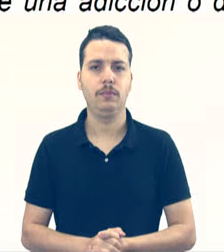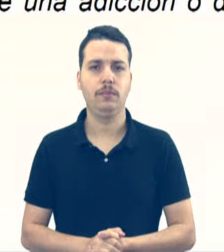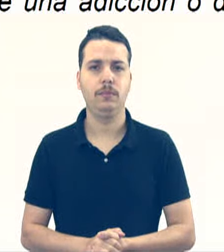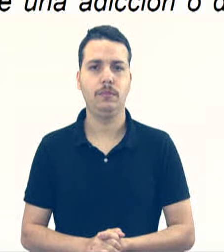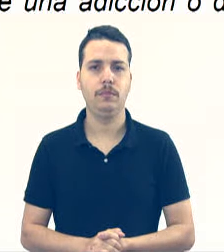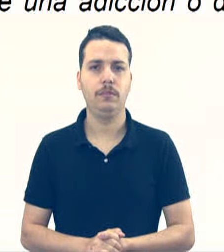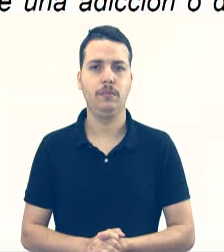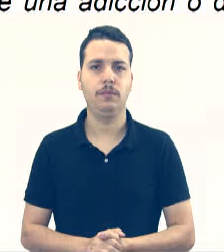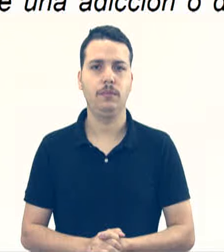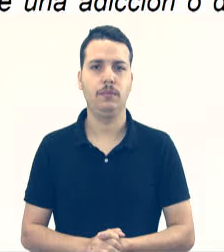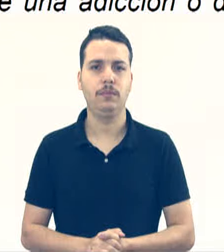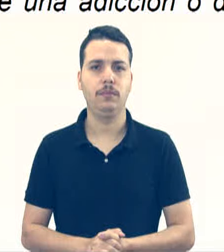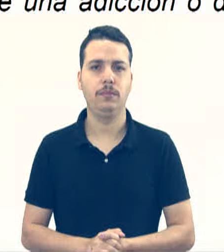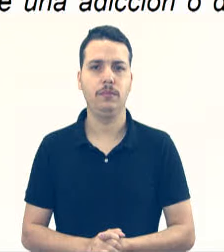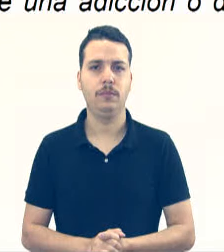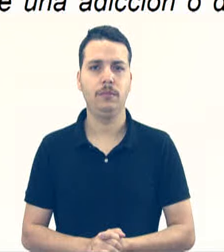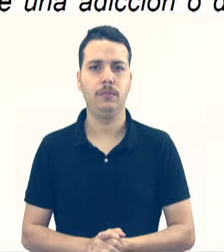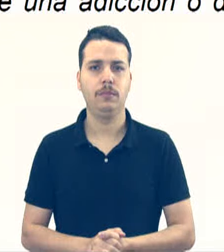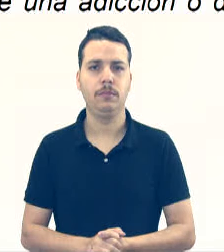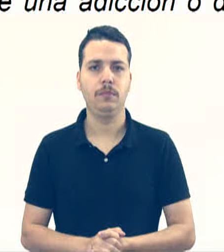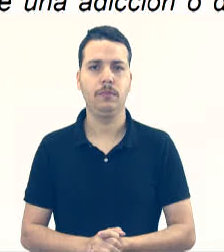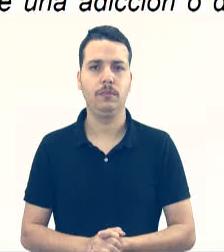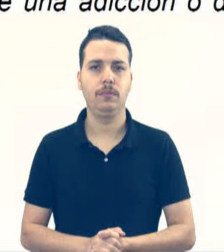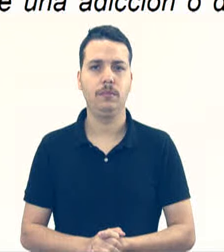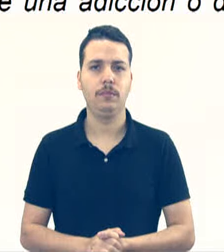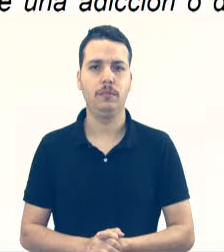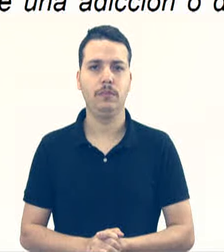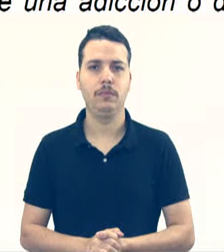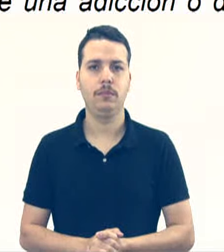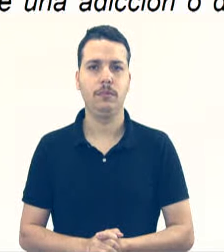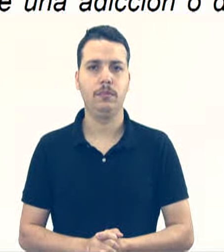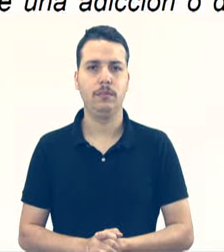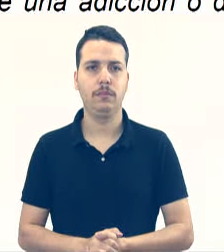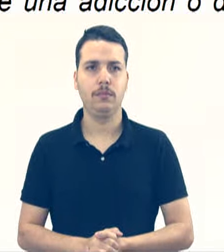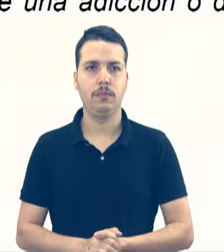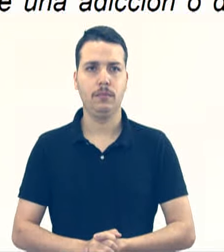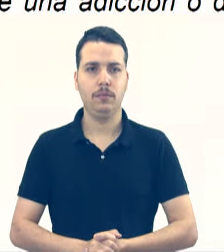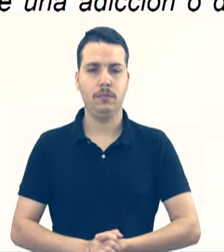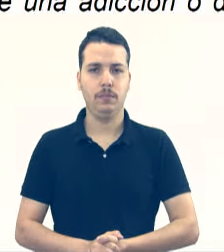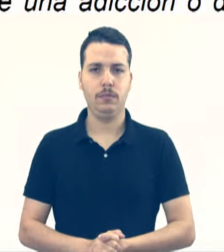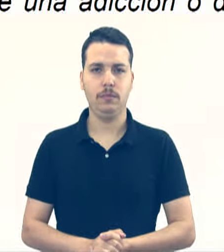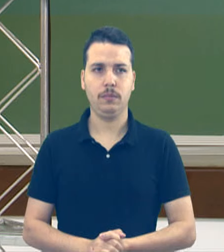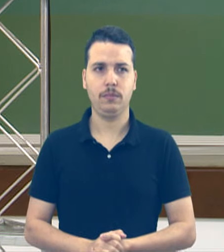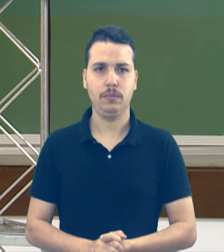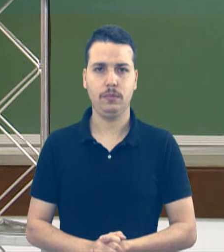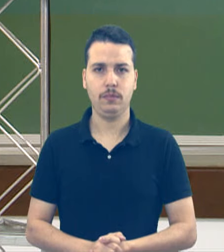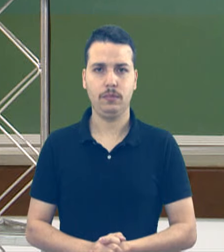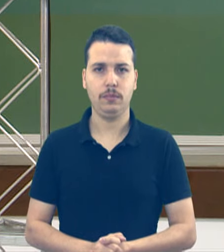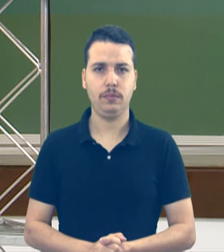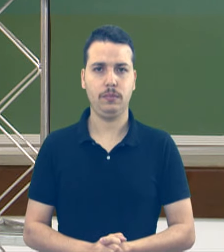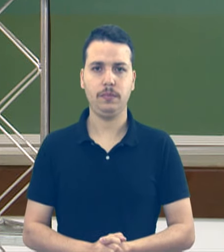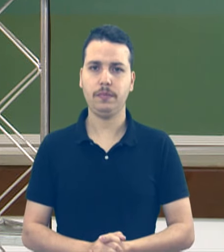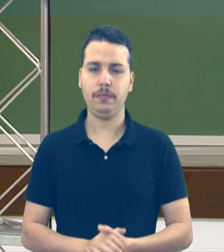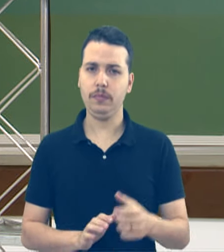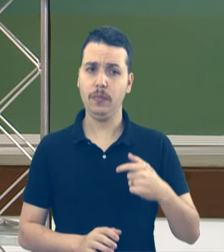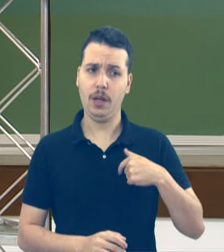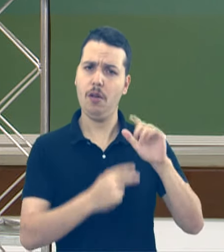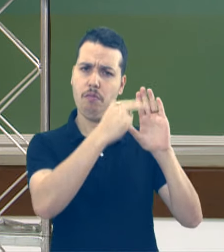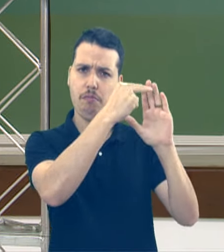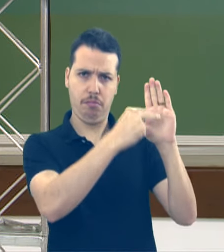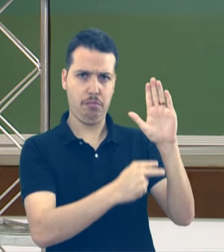¿Estamos hablando de una adicción ou de aficionados a los videojuegos? Eu fiz a leitura